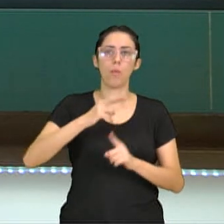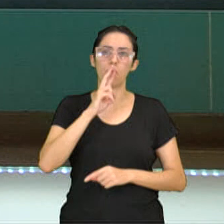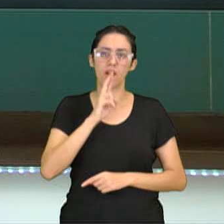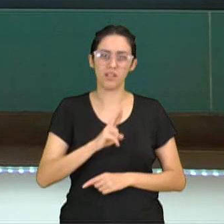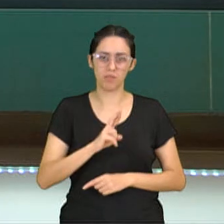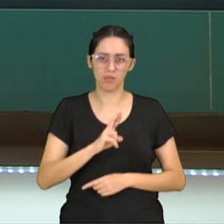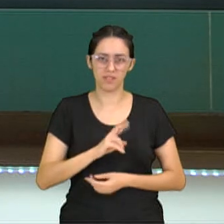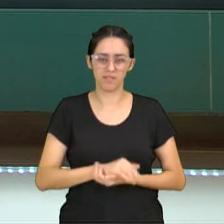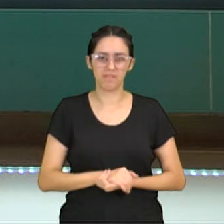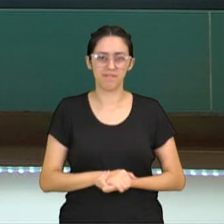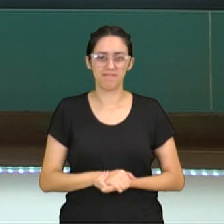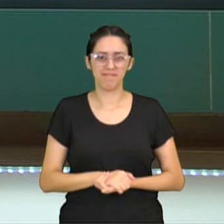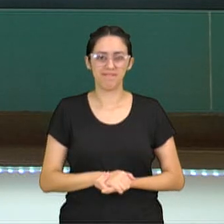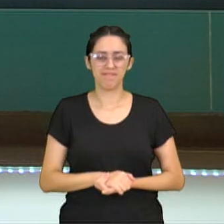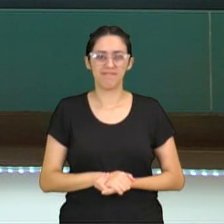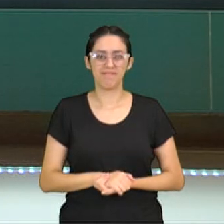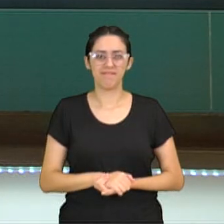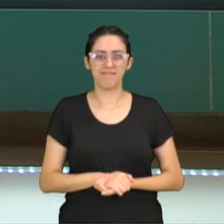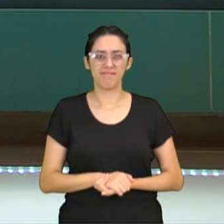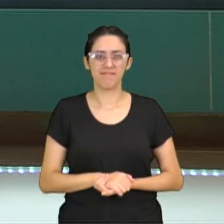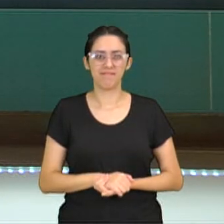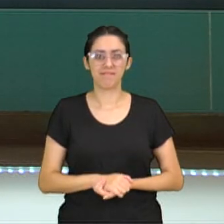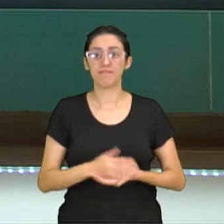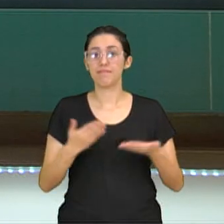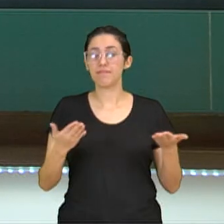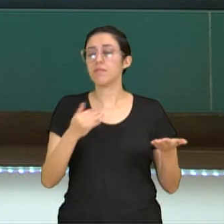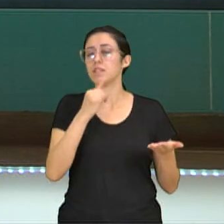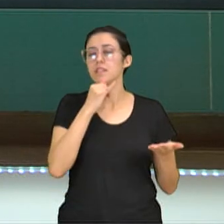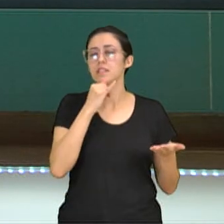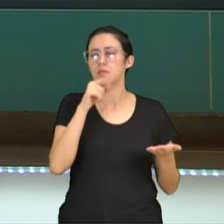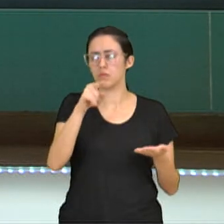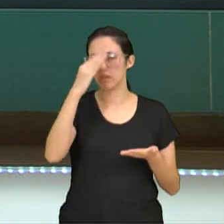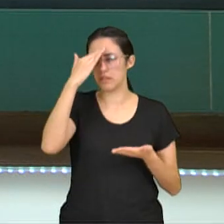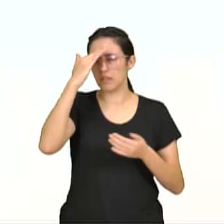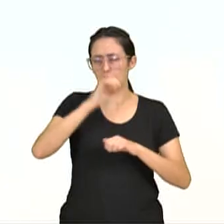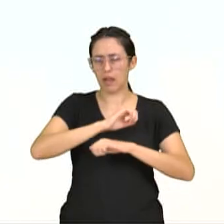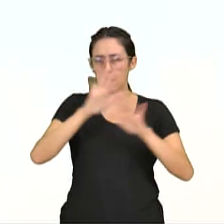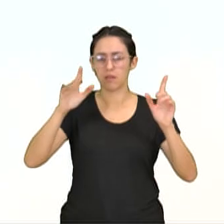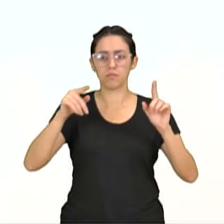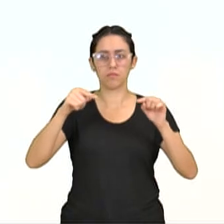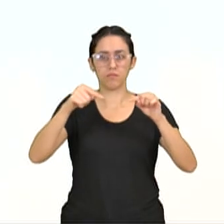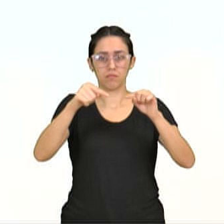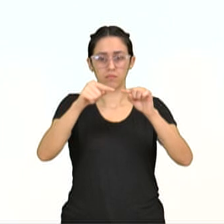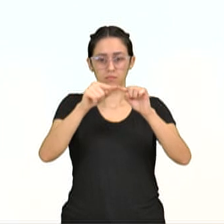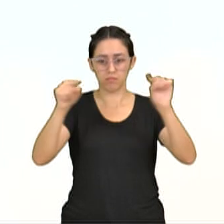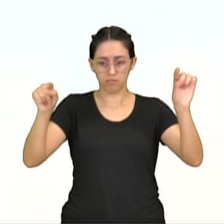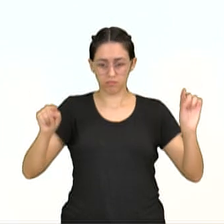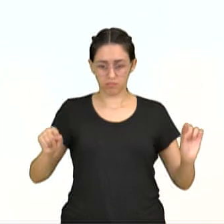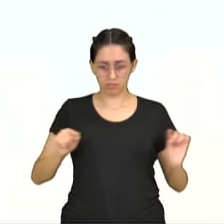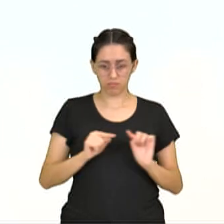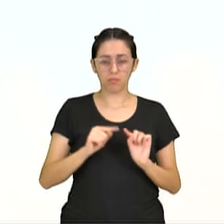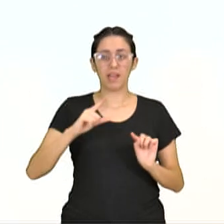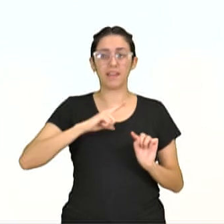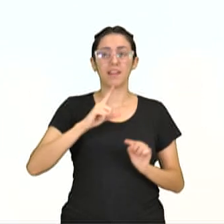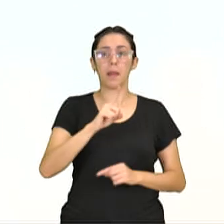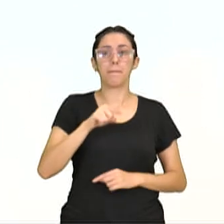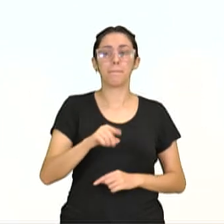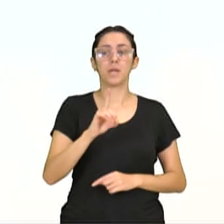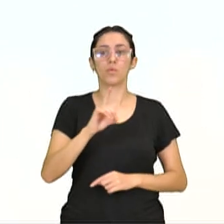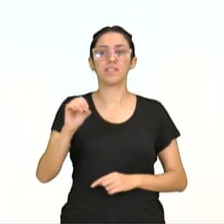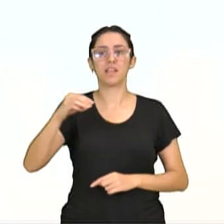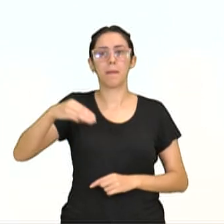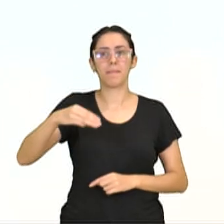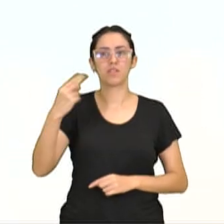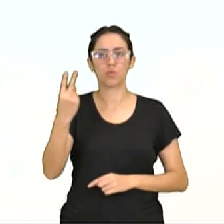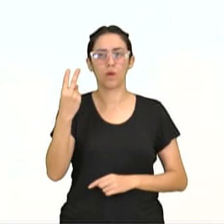duas raízes, tá bom? Então, um exemplo para você entender. Um terreno retangular tem 1.100 metros quadrados de área. A